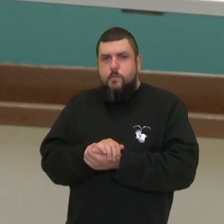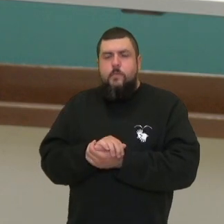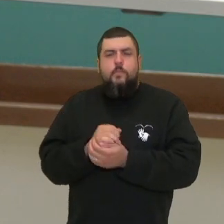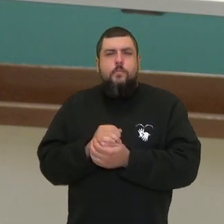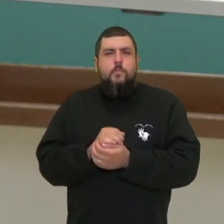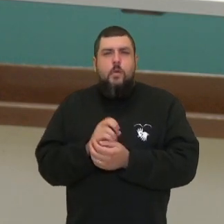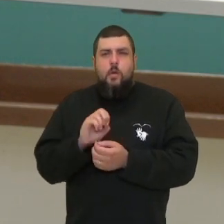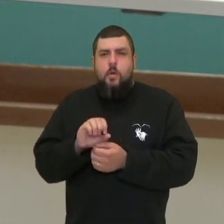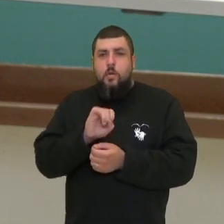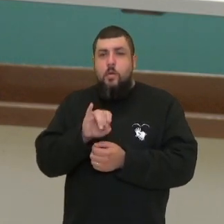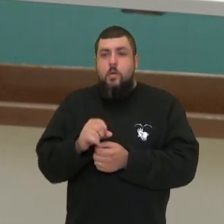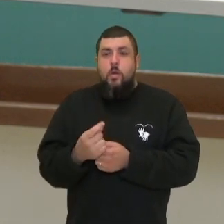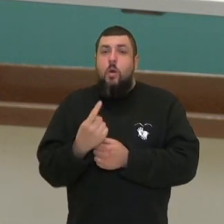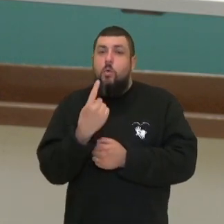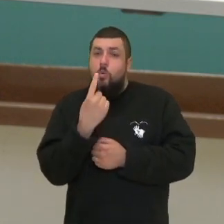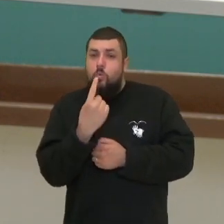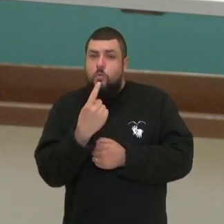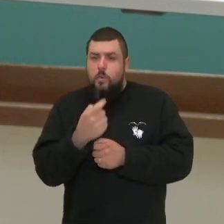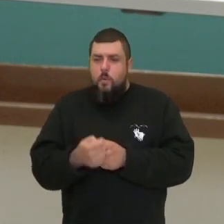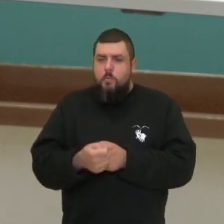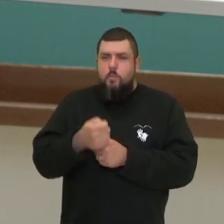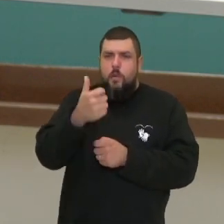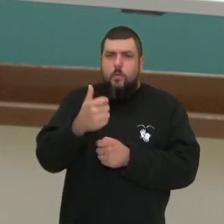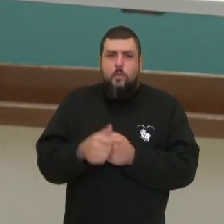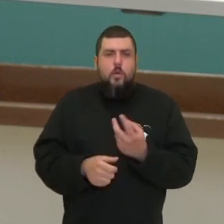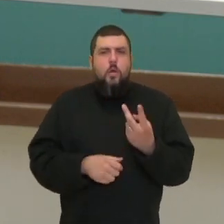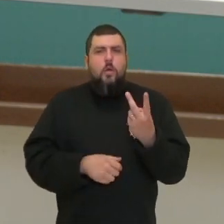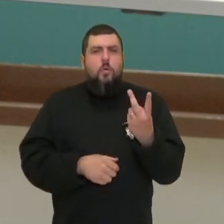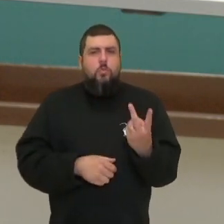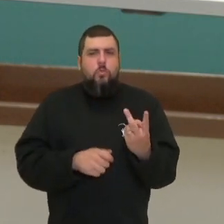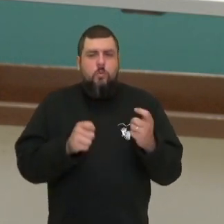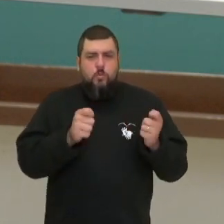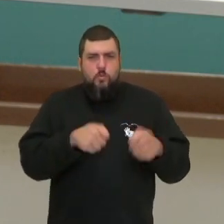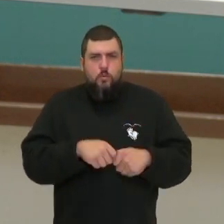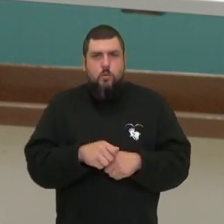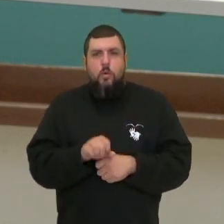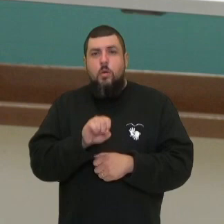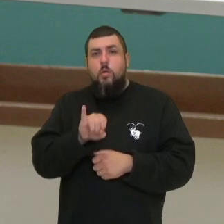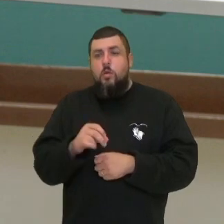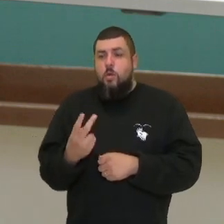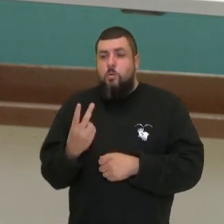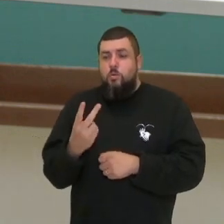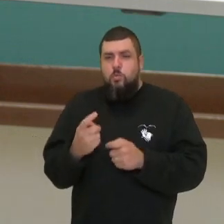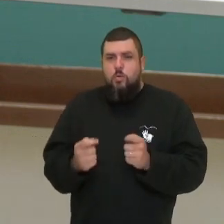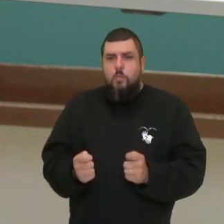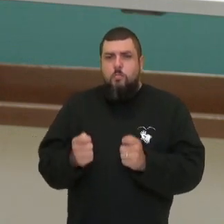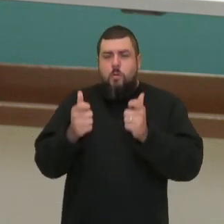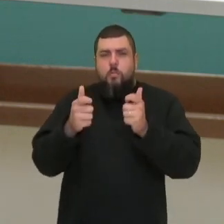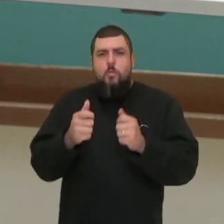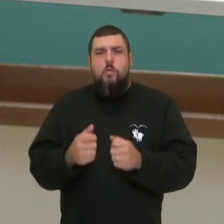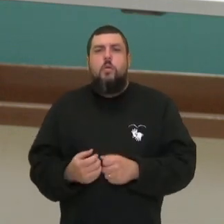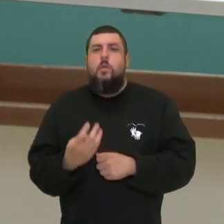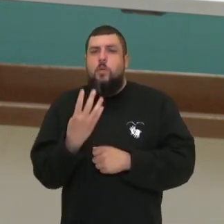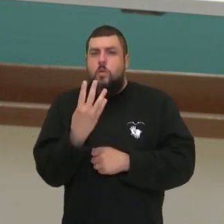moeda, 2 resultados. Se eu lançar duas moedas, eu tenho 4